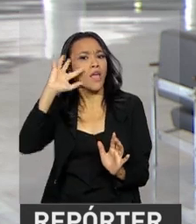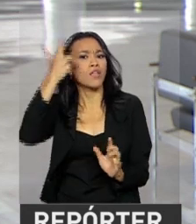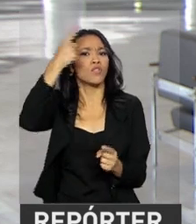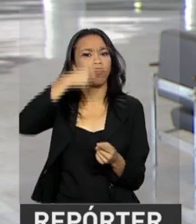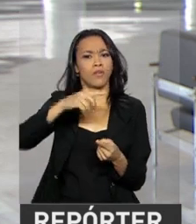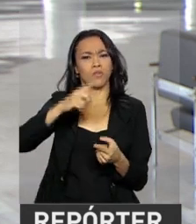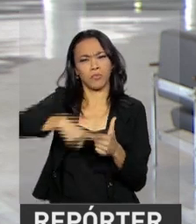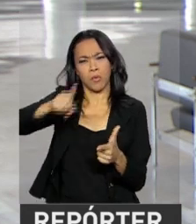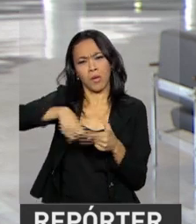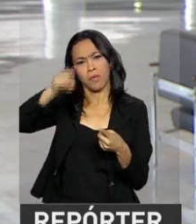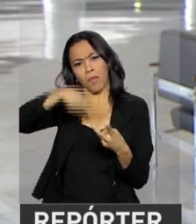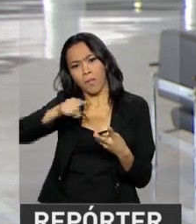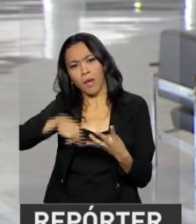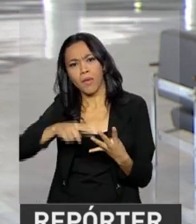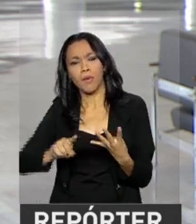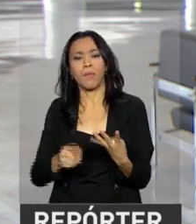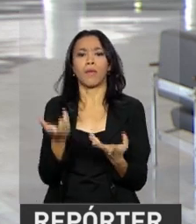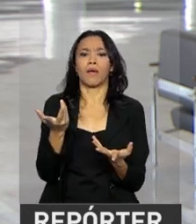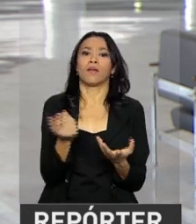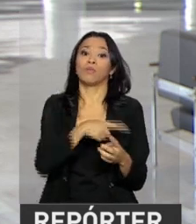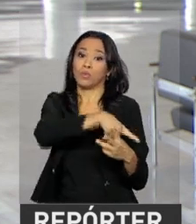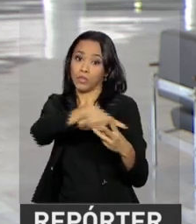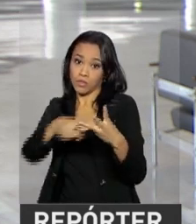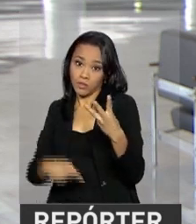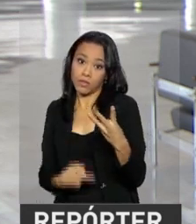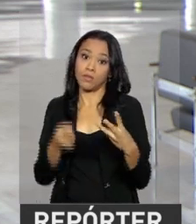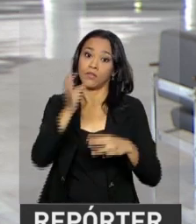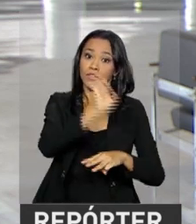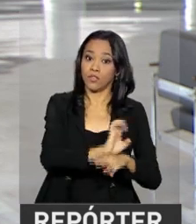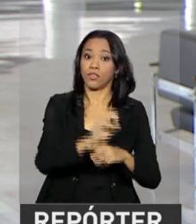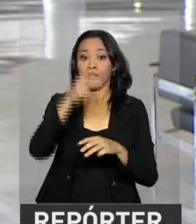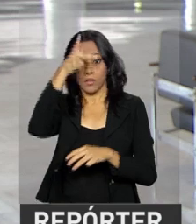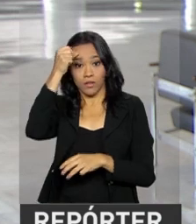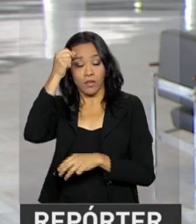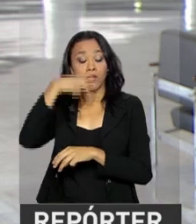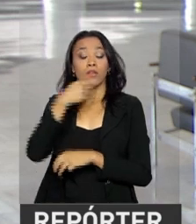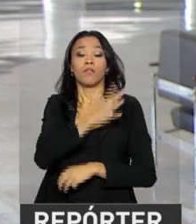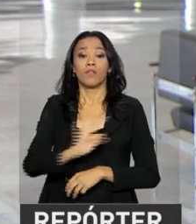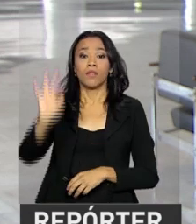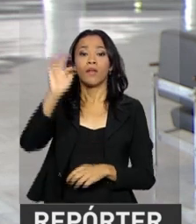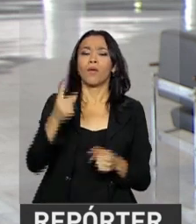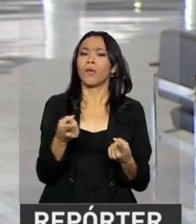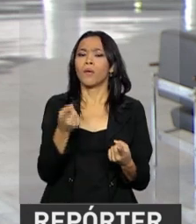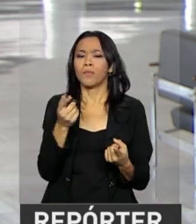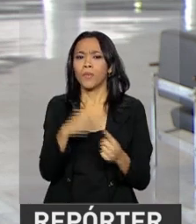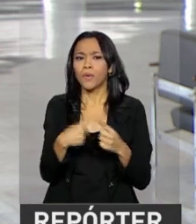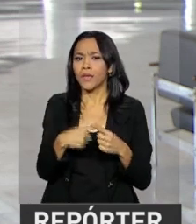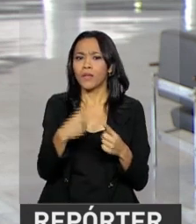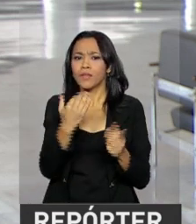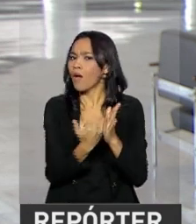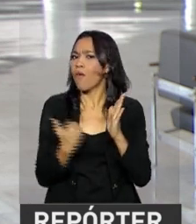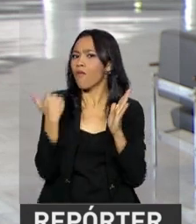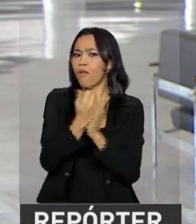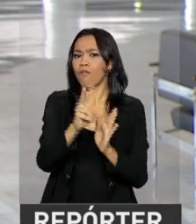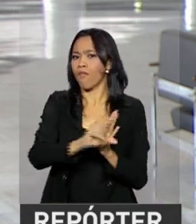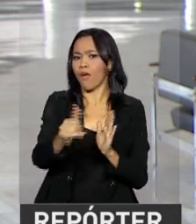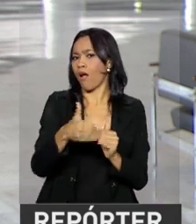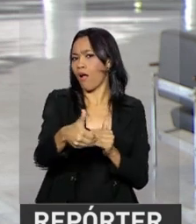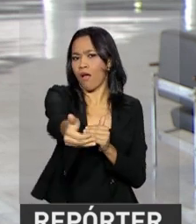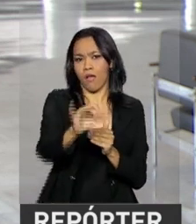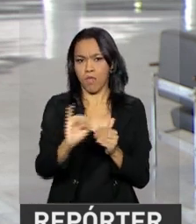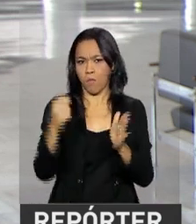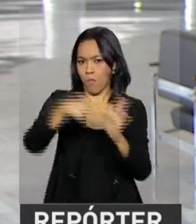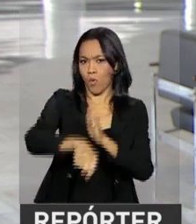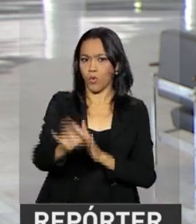com a aprovação da PEC e também da reforma da Previdência, não seria necessário aumentar ainda mais os impostos. A secretária do